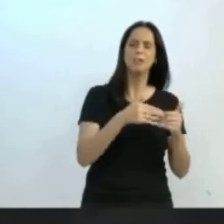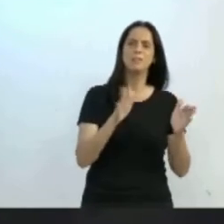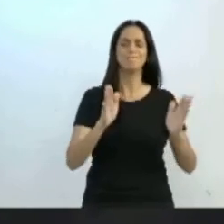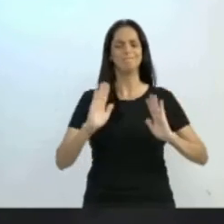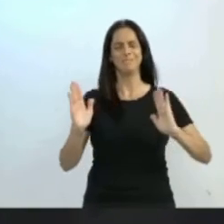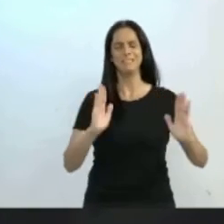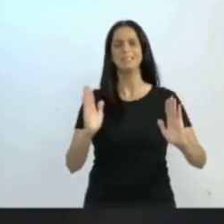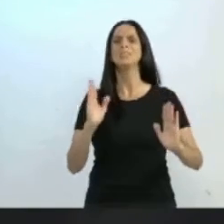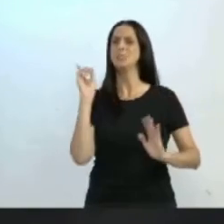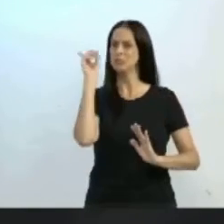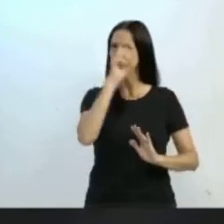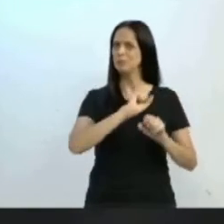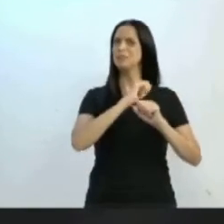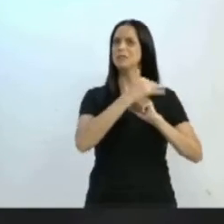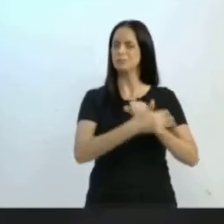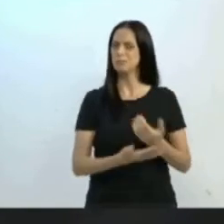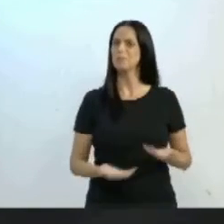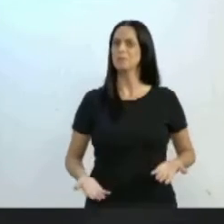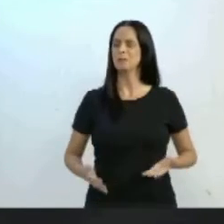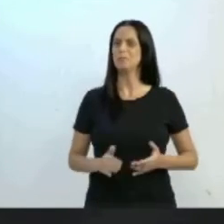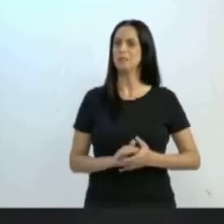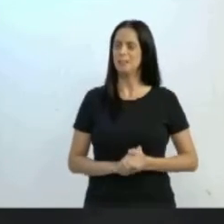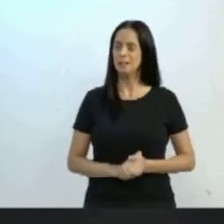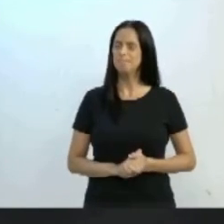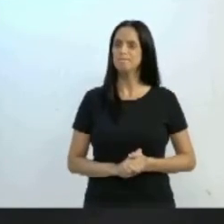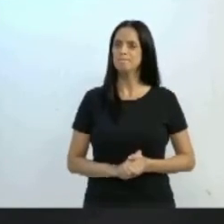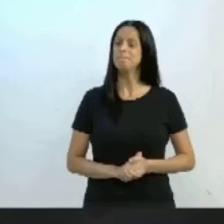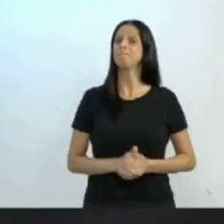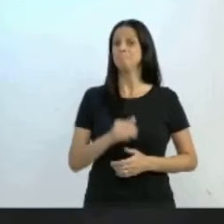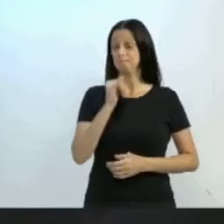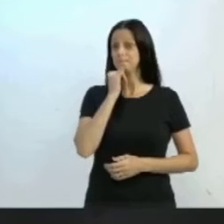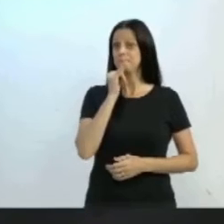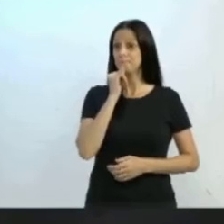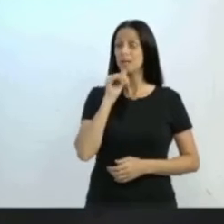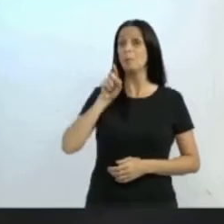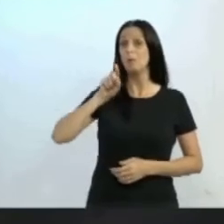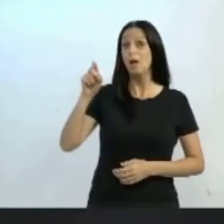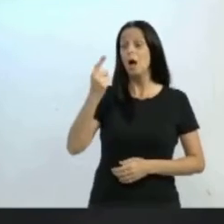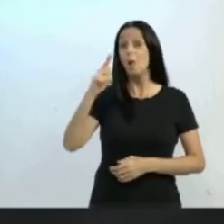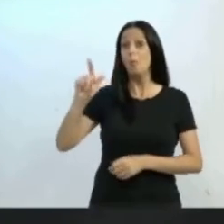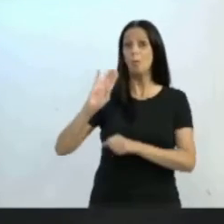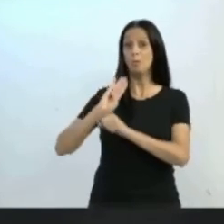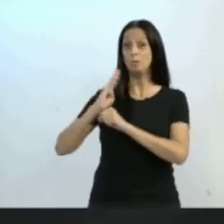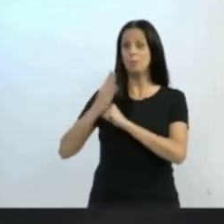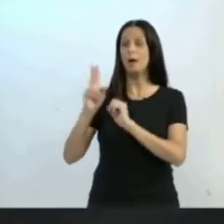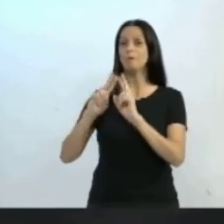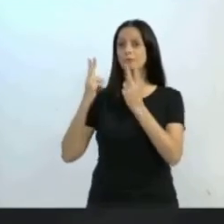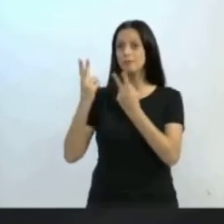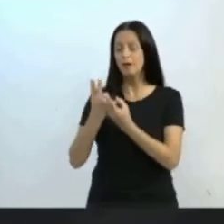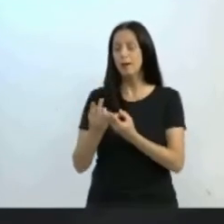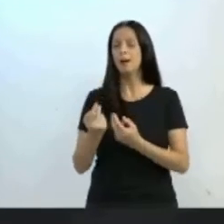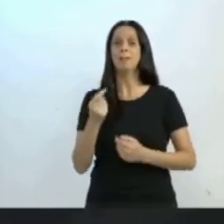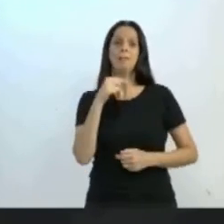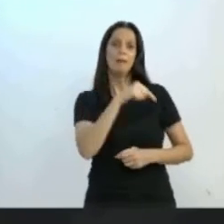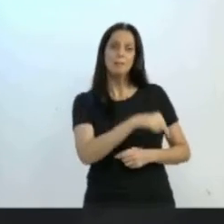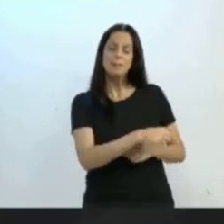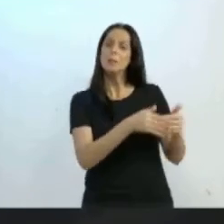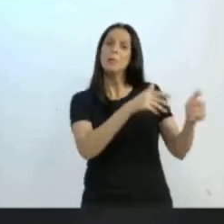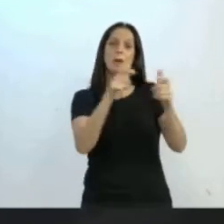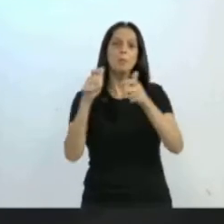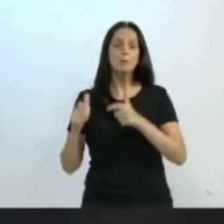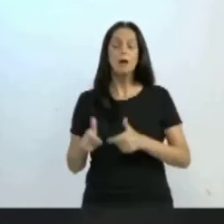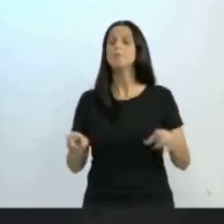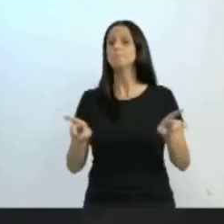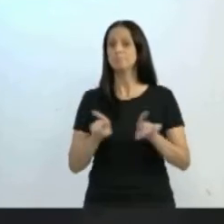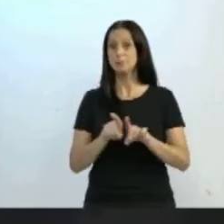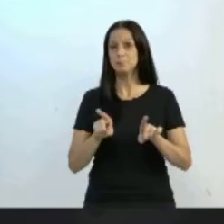também você Felícia também no bairro provavelmente não é diferente com relação às quadras de esporte né A Governadora